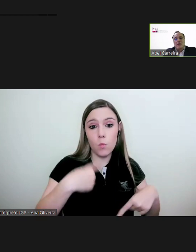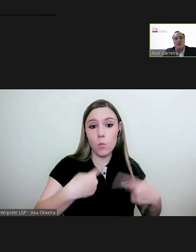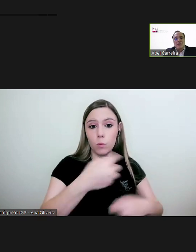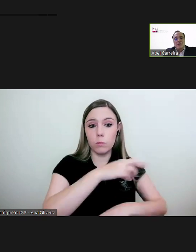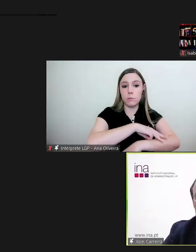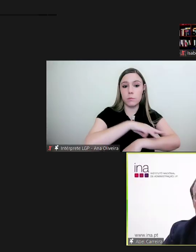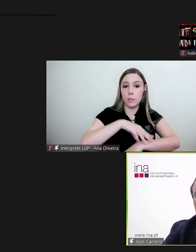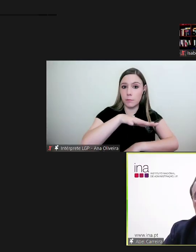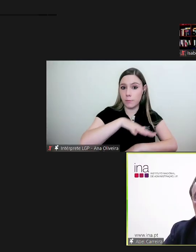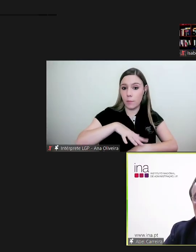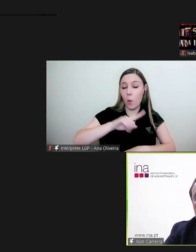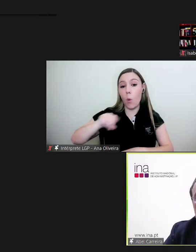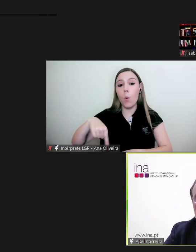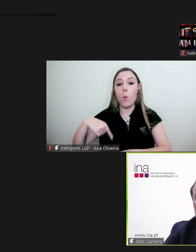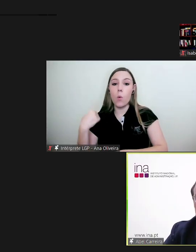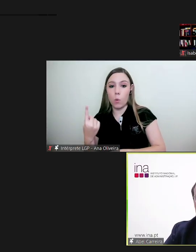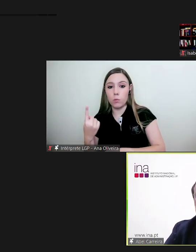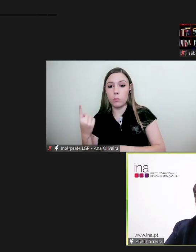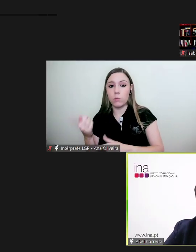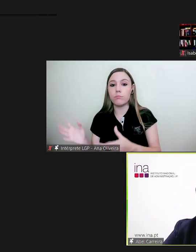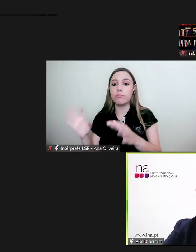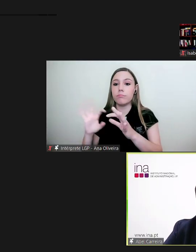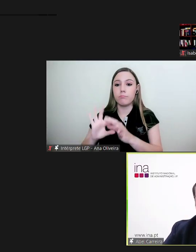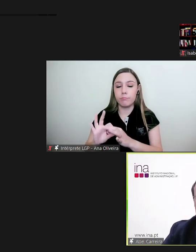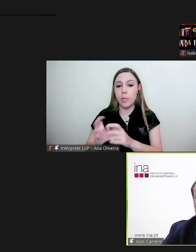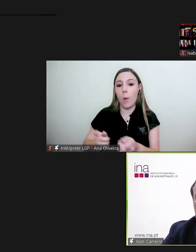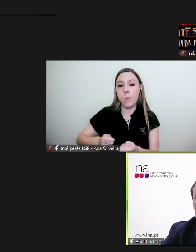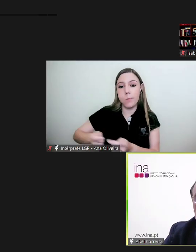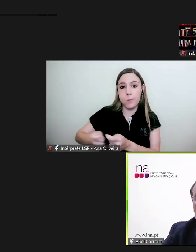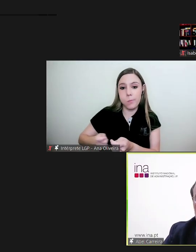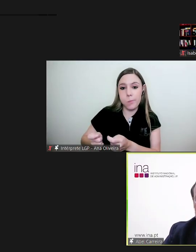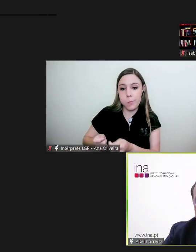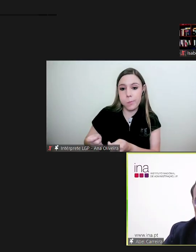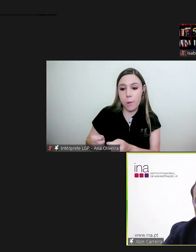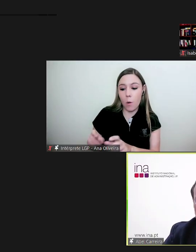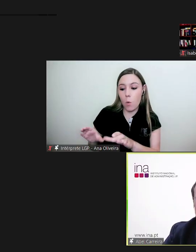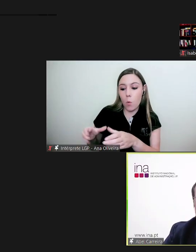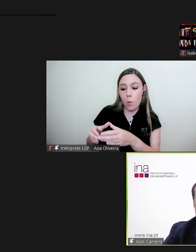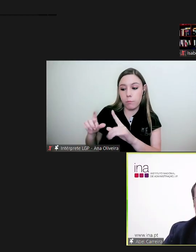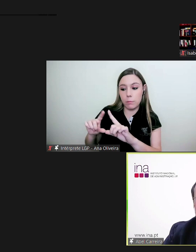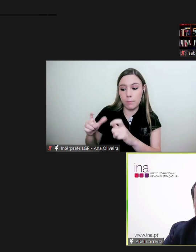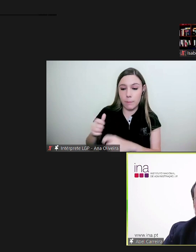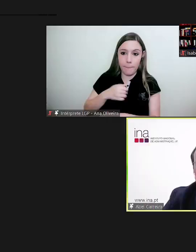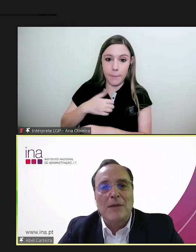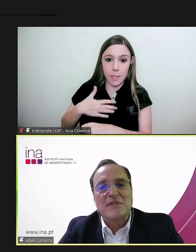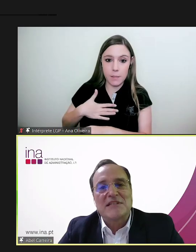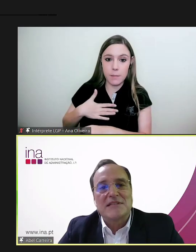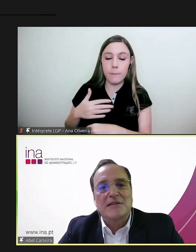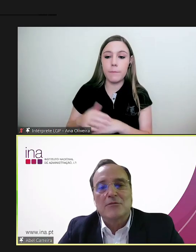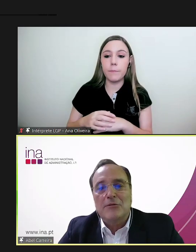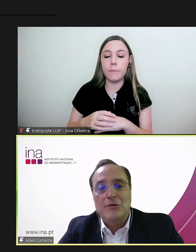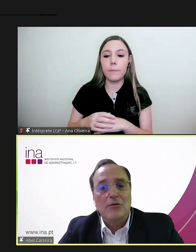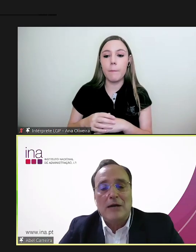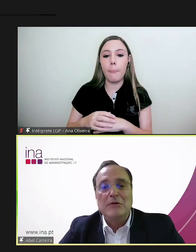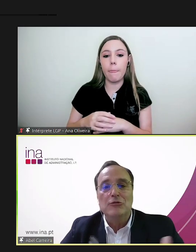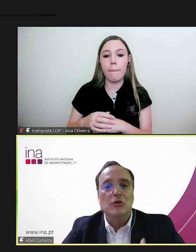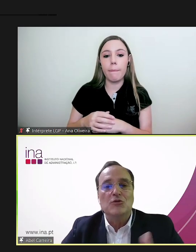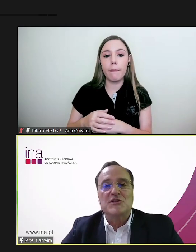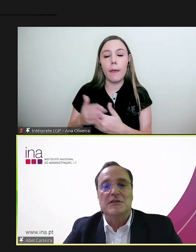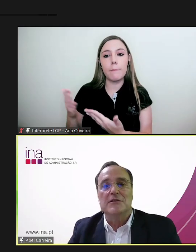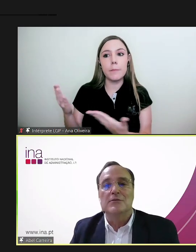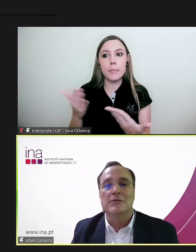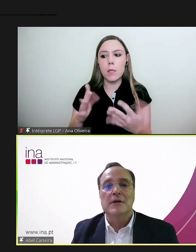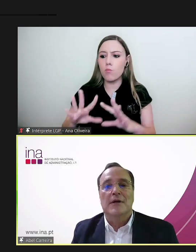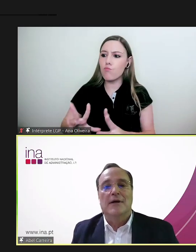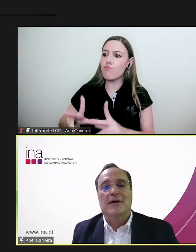administração local, outra ligada à gestão de um grupo empresarial, há uma apresentação que, ao fim e ao cabo, evolui